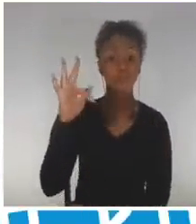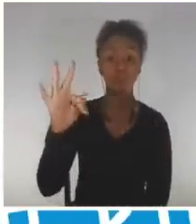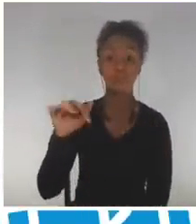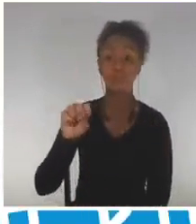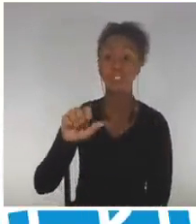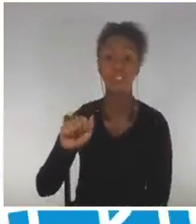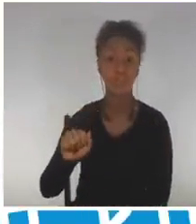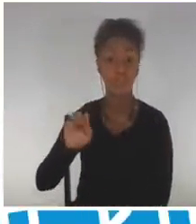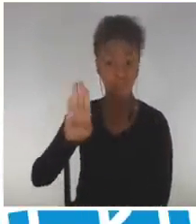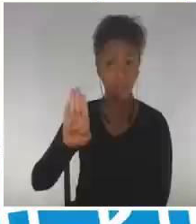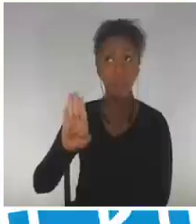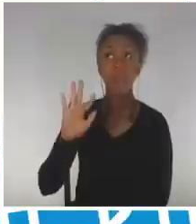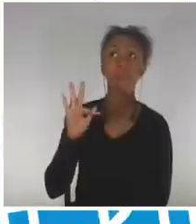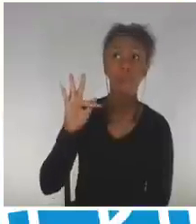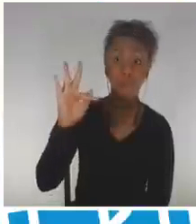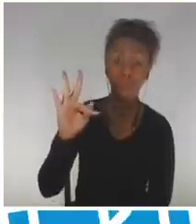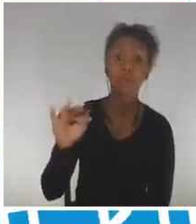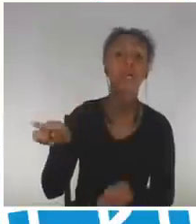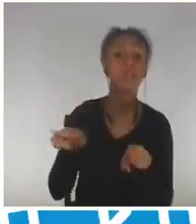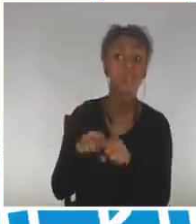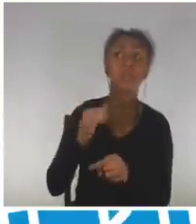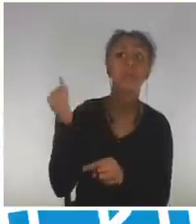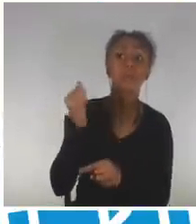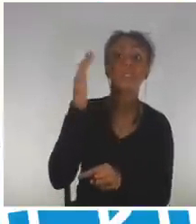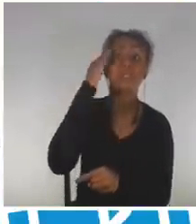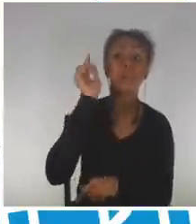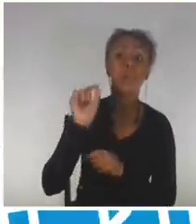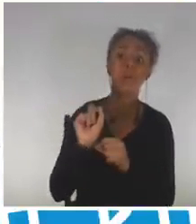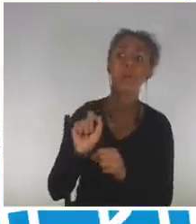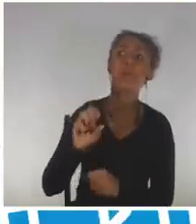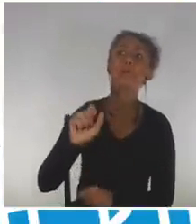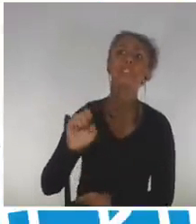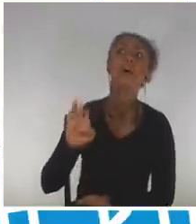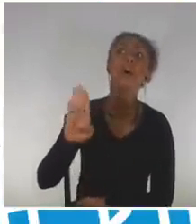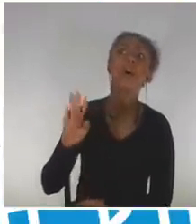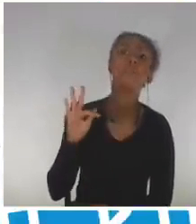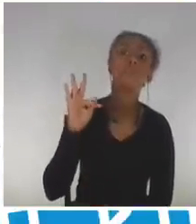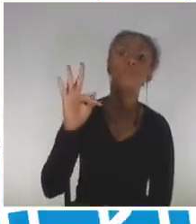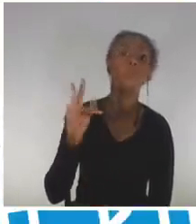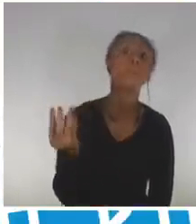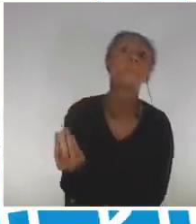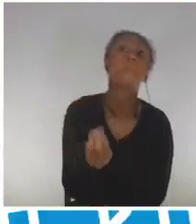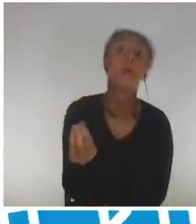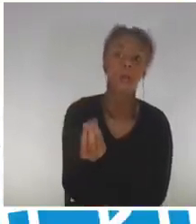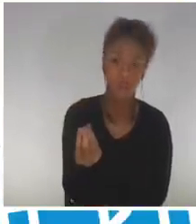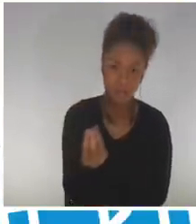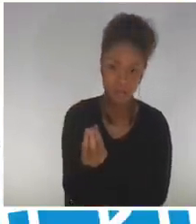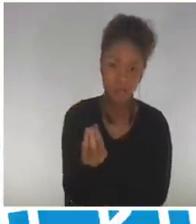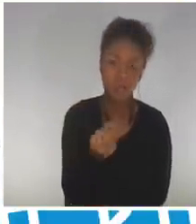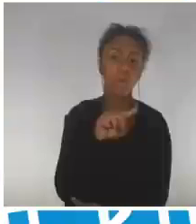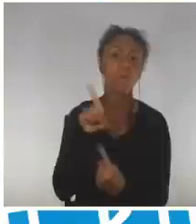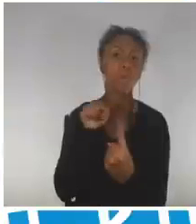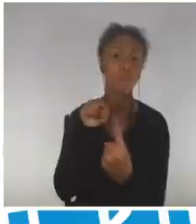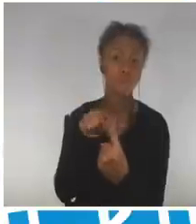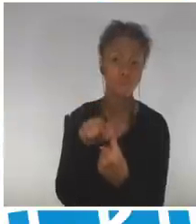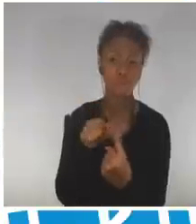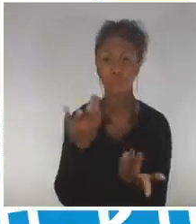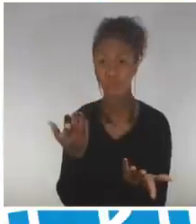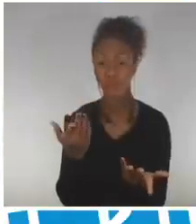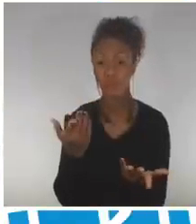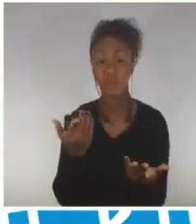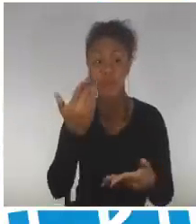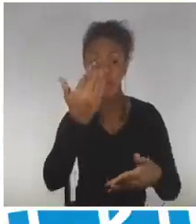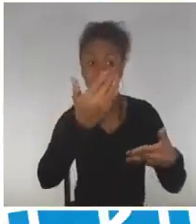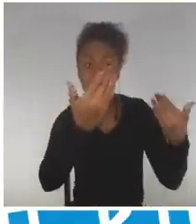discutir para que ele serve. Ele vai ser uma avaliação do sistema, das escolas, ele